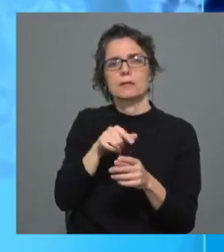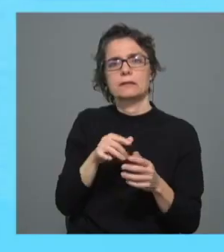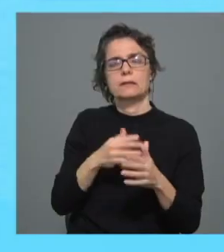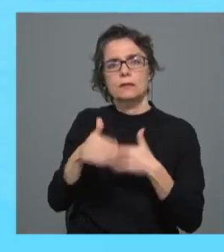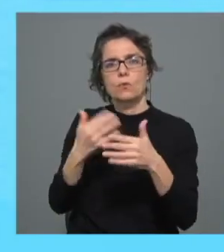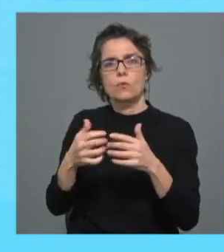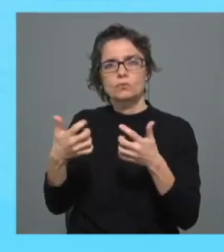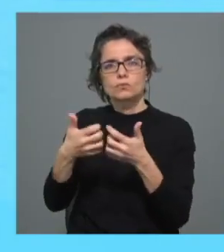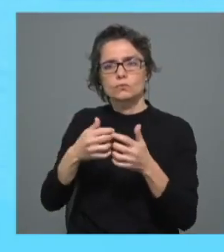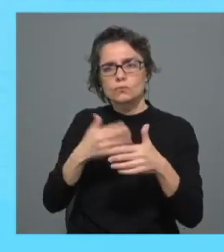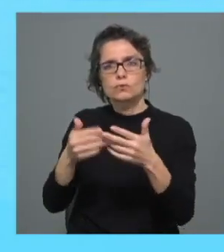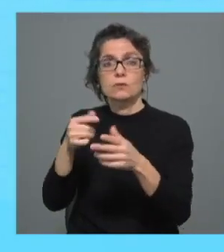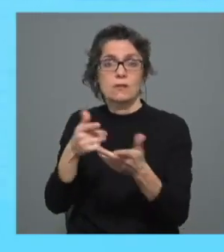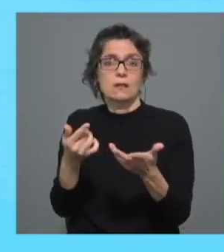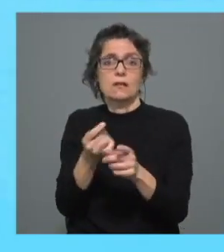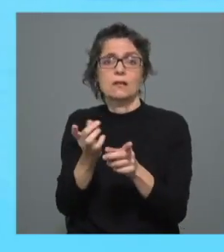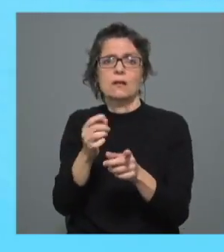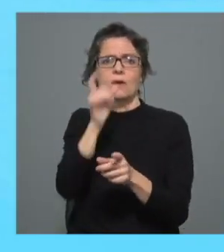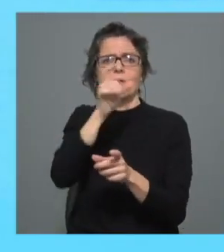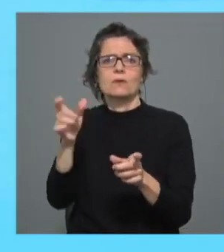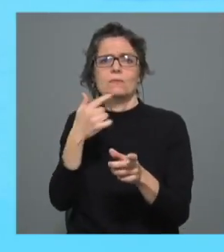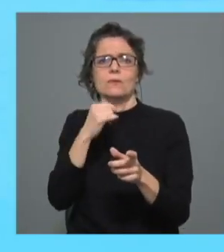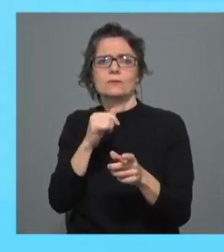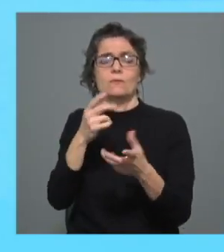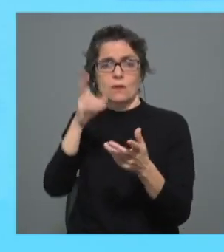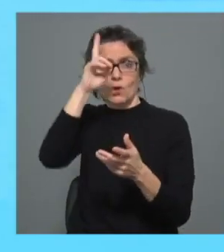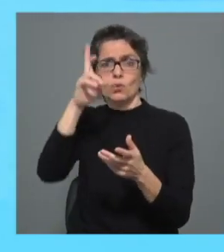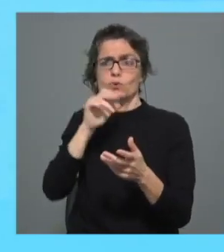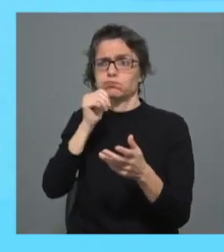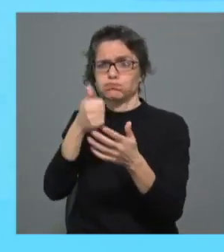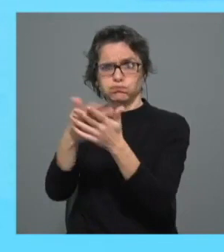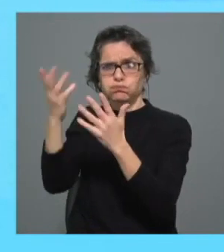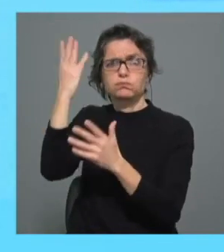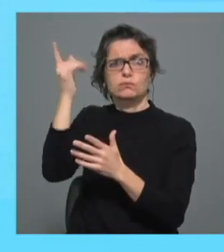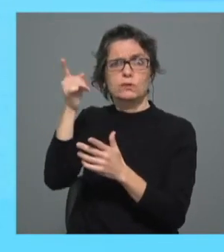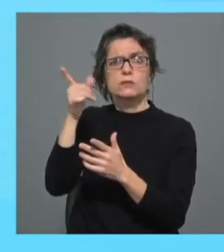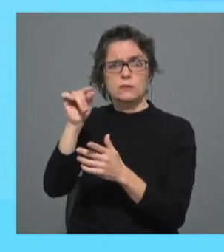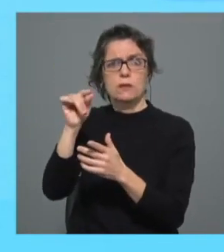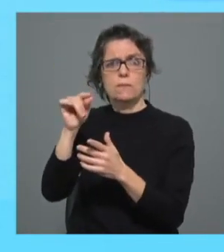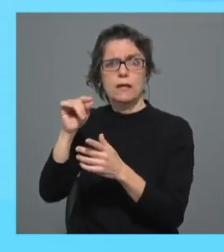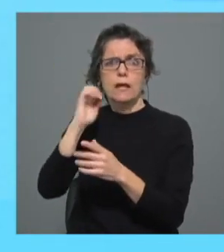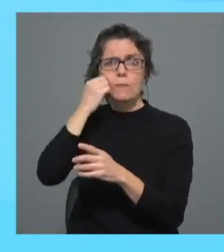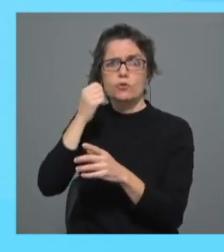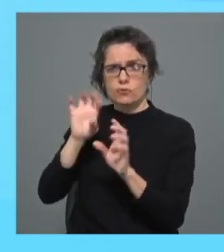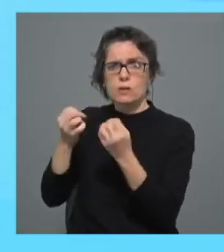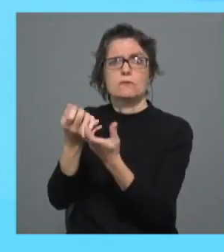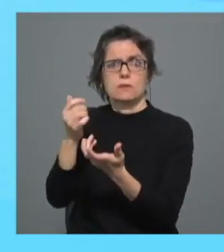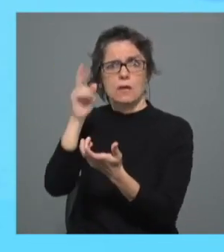gratuito que tenham morrido até hoje tantos cidadãos russos como morreram neste conflito. Isso pesa na sociedade russa, isso pesa nas famílias